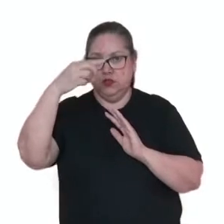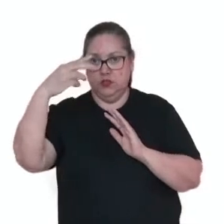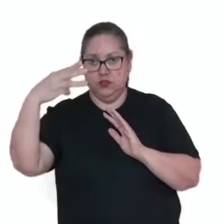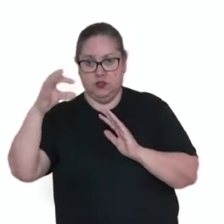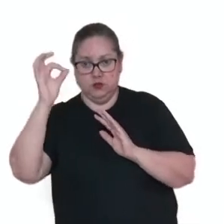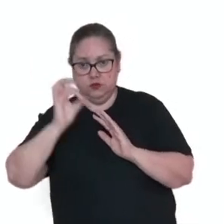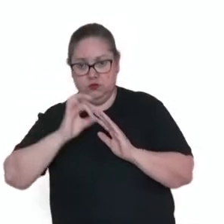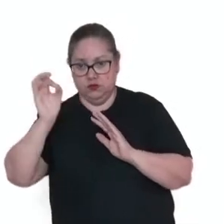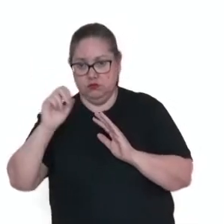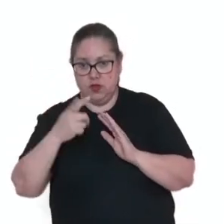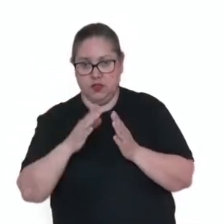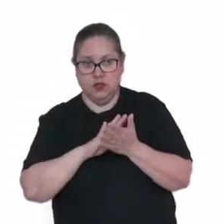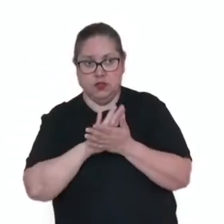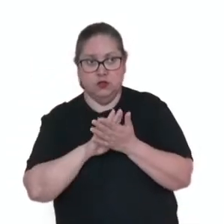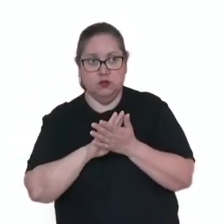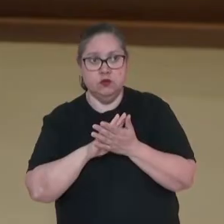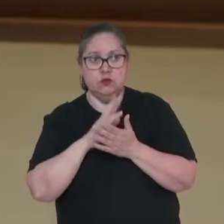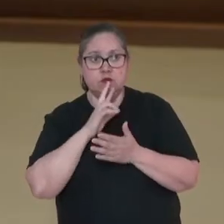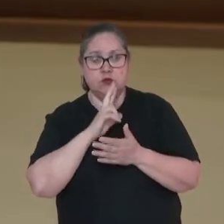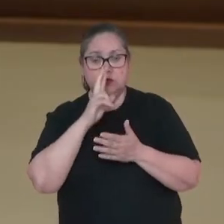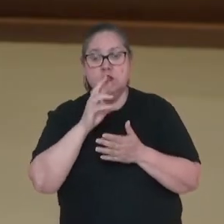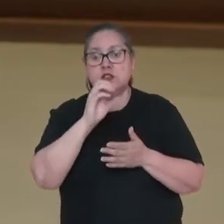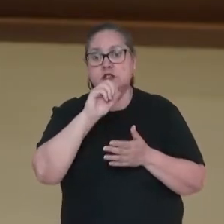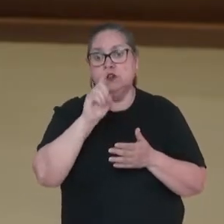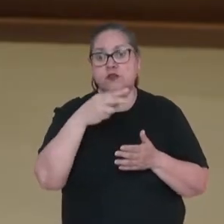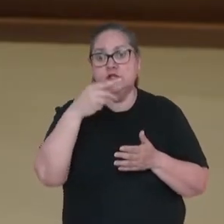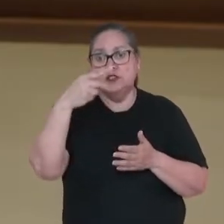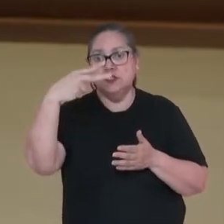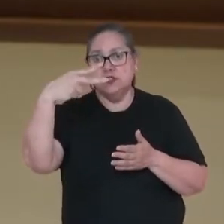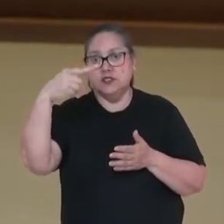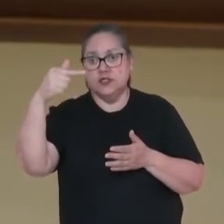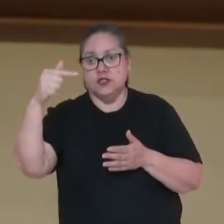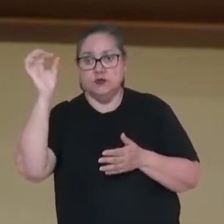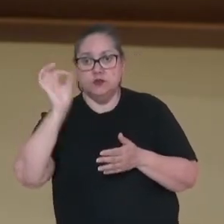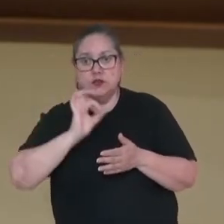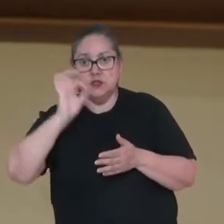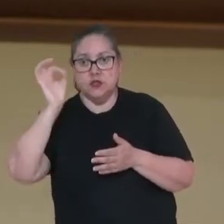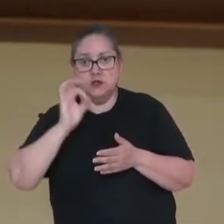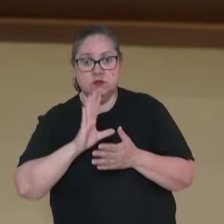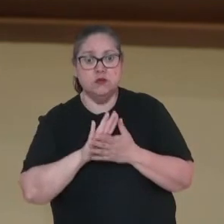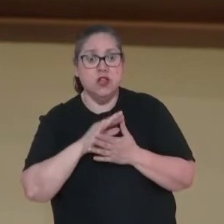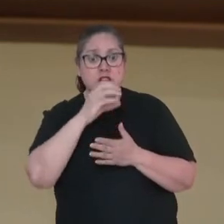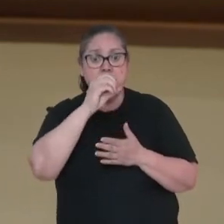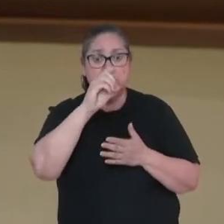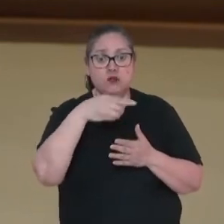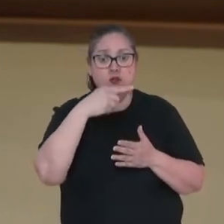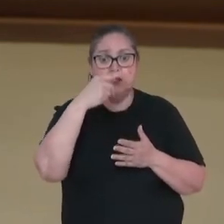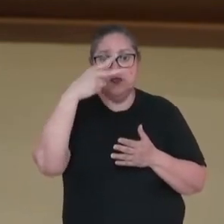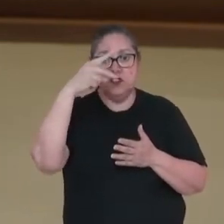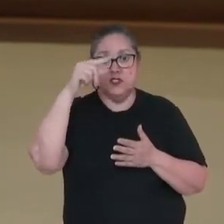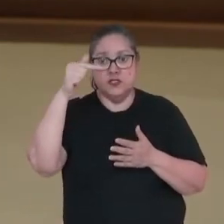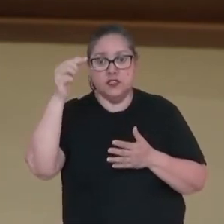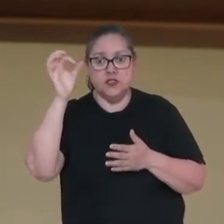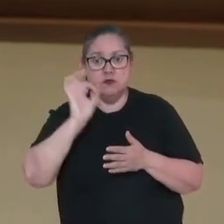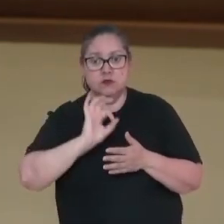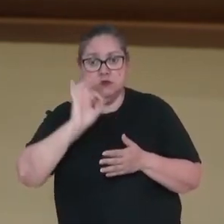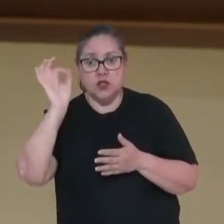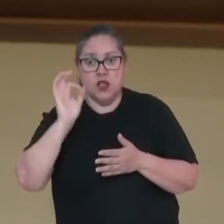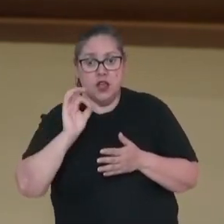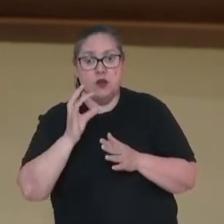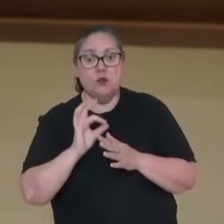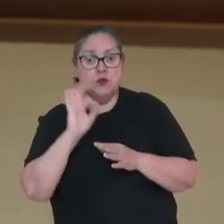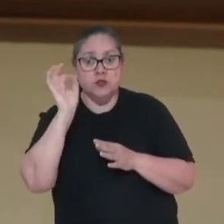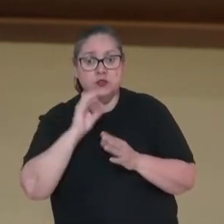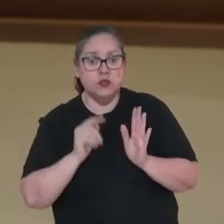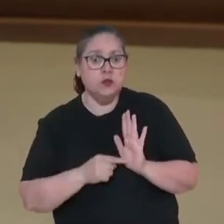das peças sem defeitos, resulta em 0,27%. 0,27% é a taxa percentual